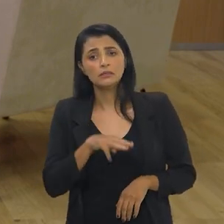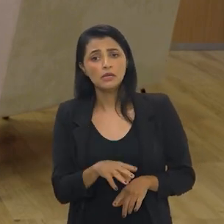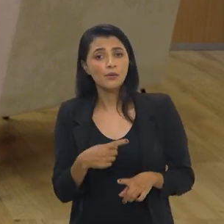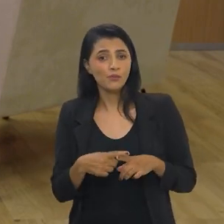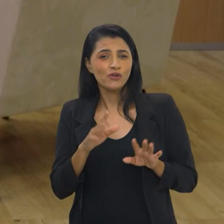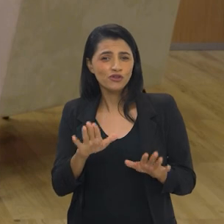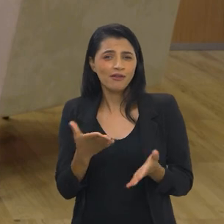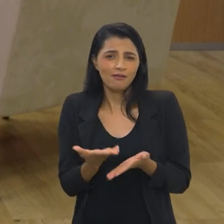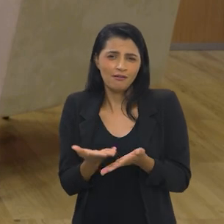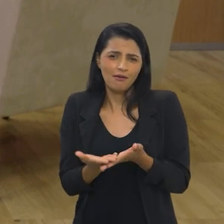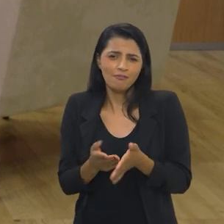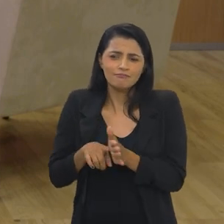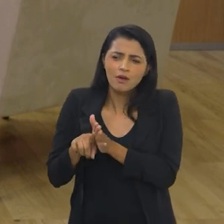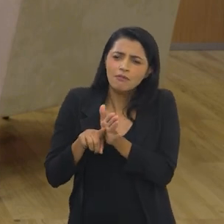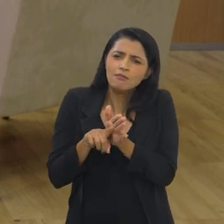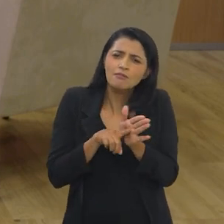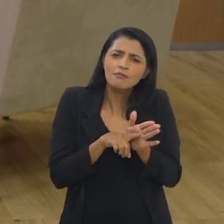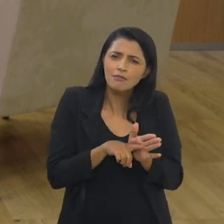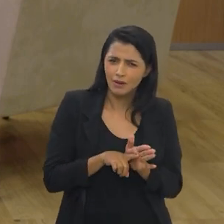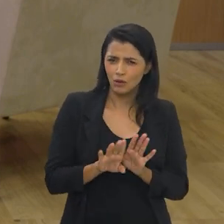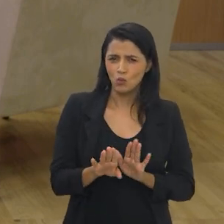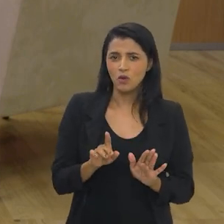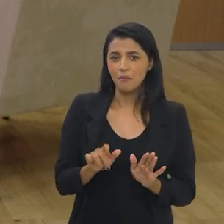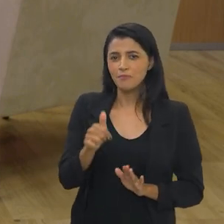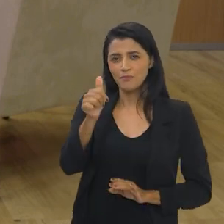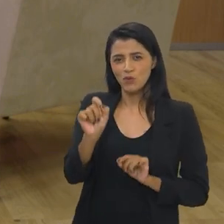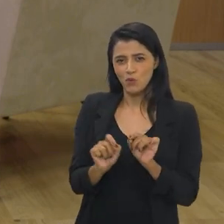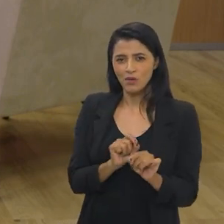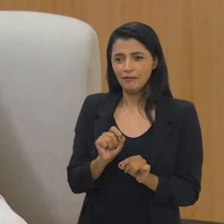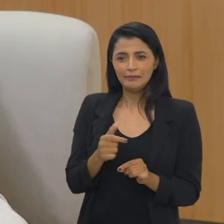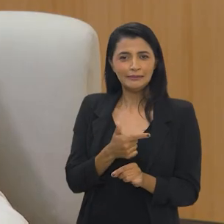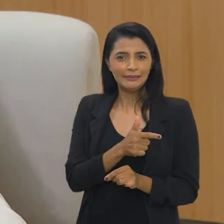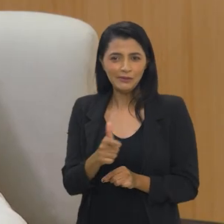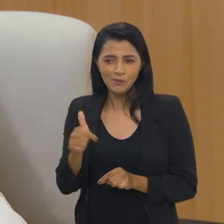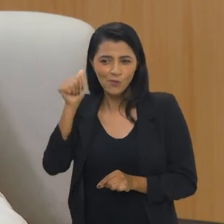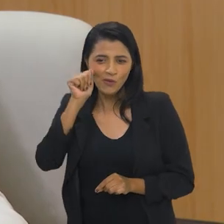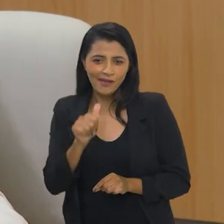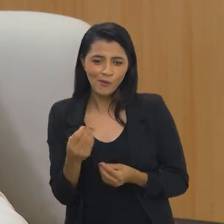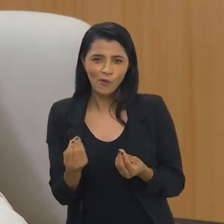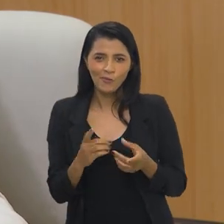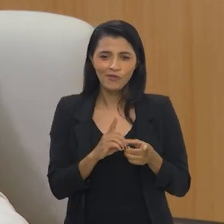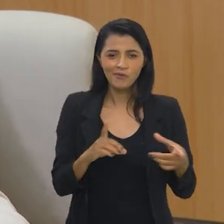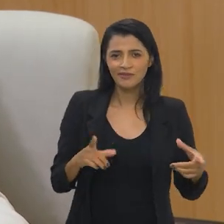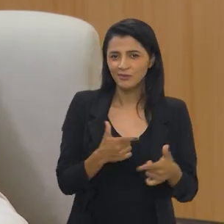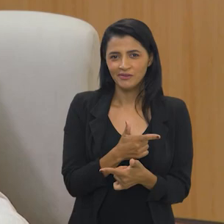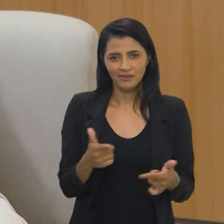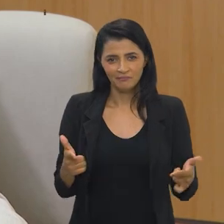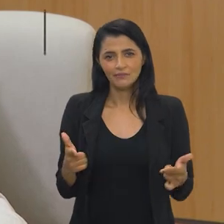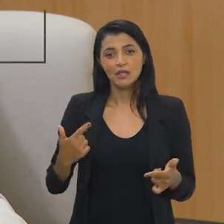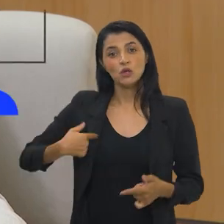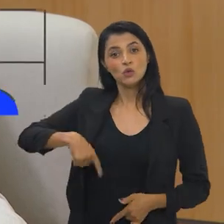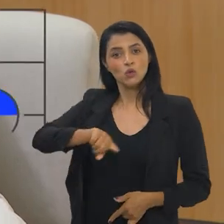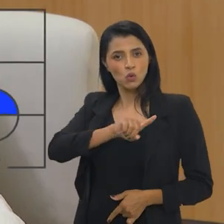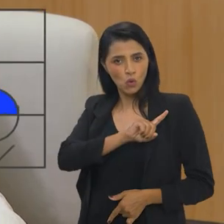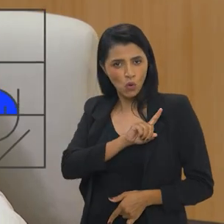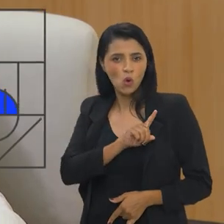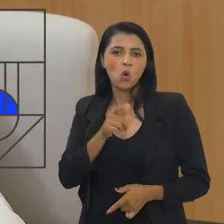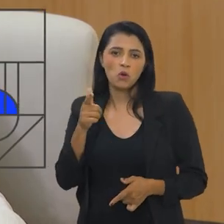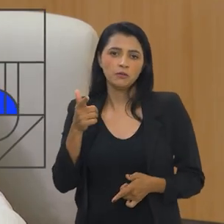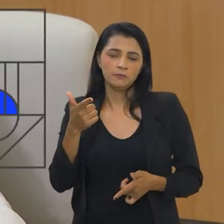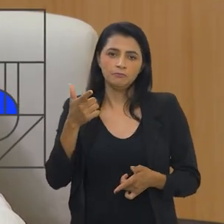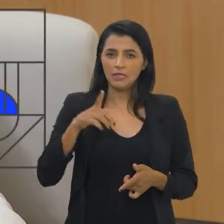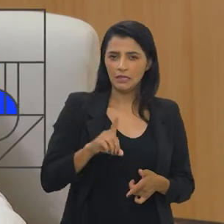é porque a gente já tem estudos e pesquisa que primeiro sem as mulheres nós no tempo democracia se nós